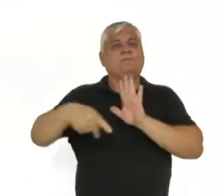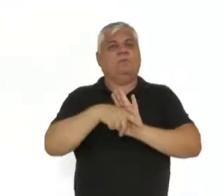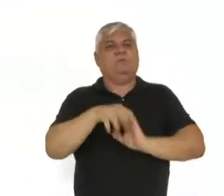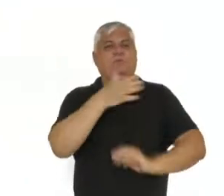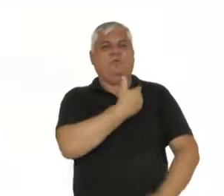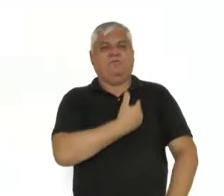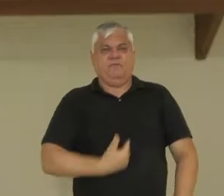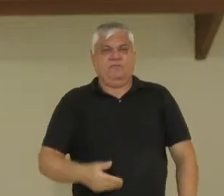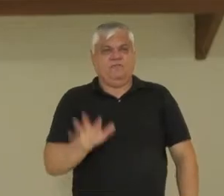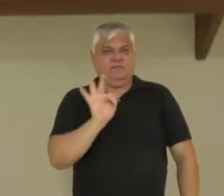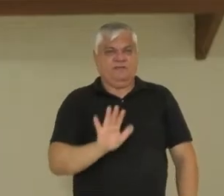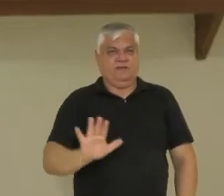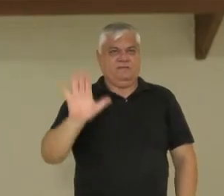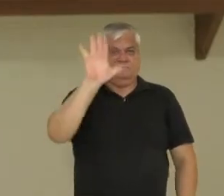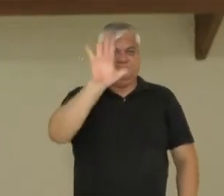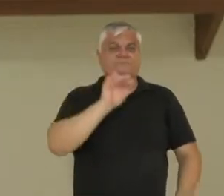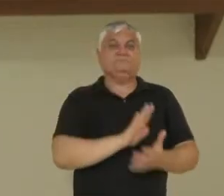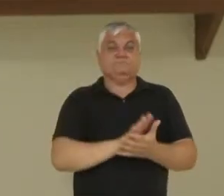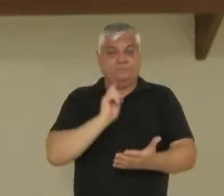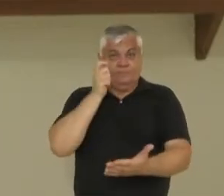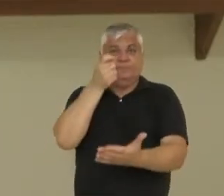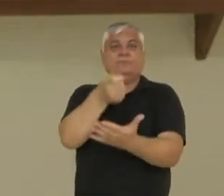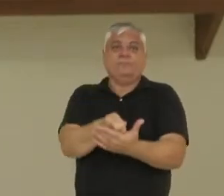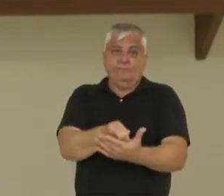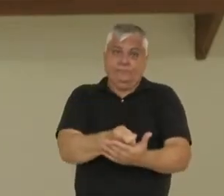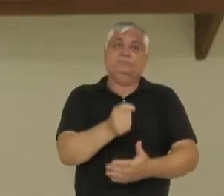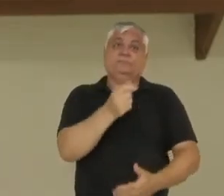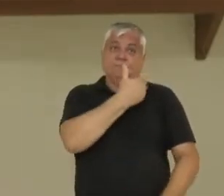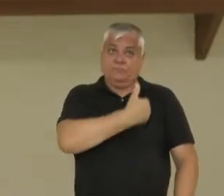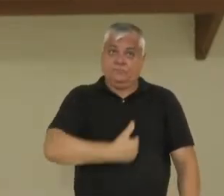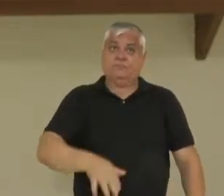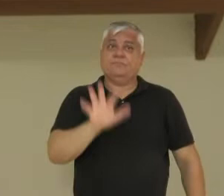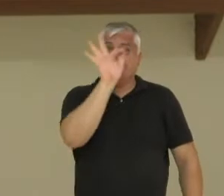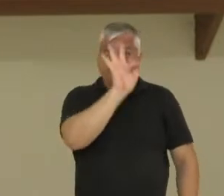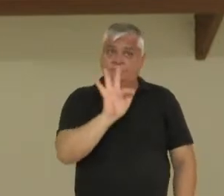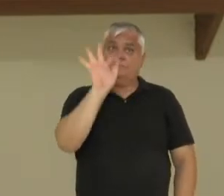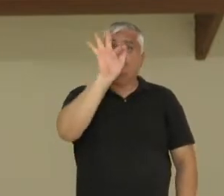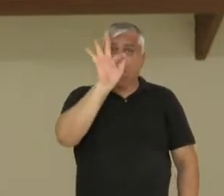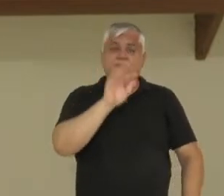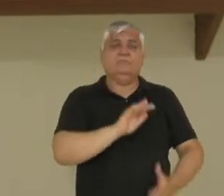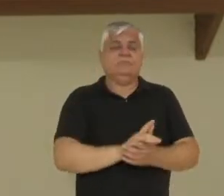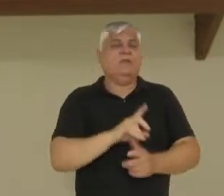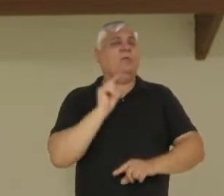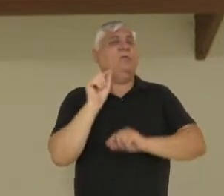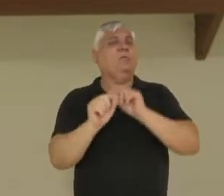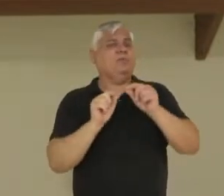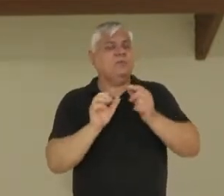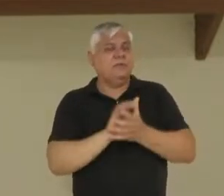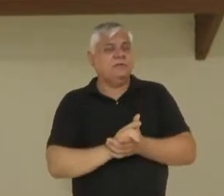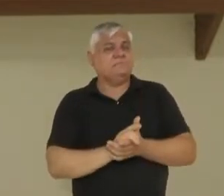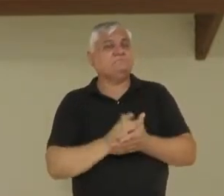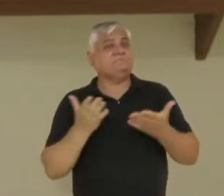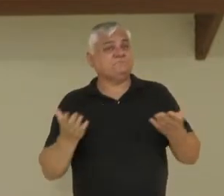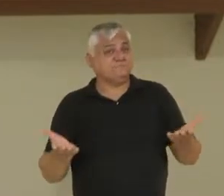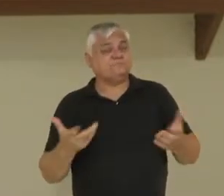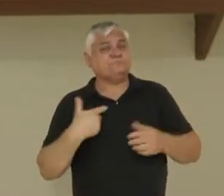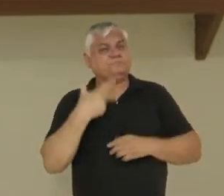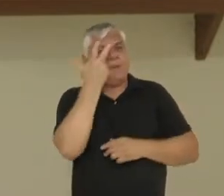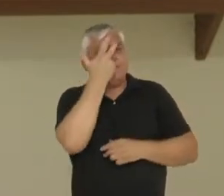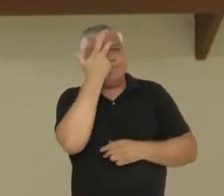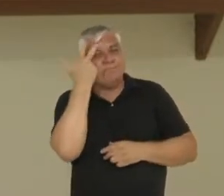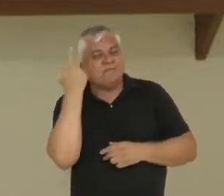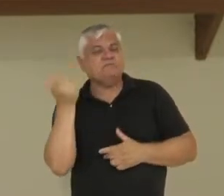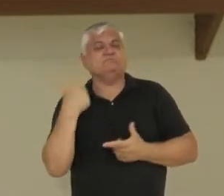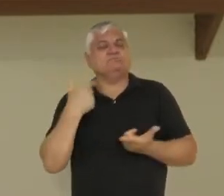governo federal e ela deve ser comprada do governo federal. Ou seja, isso faz com que literalmente pessoas com